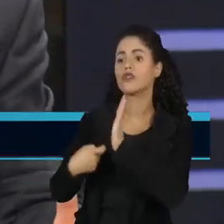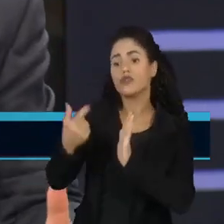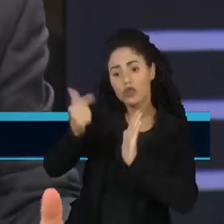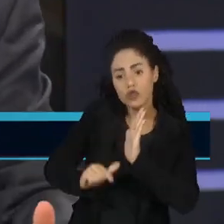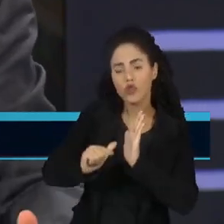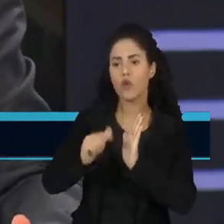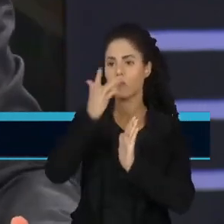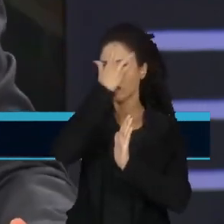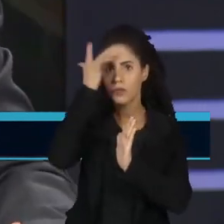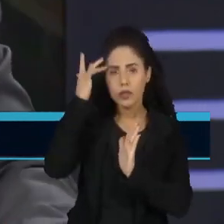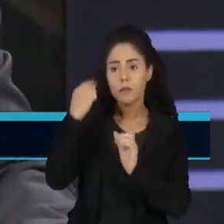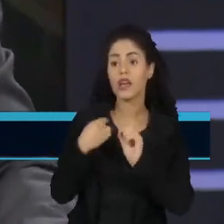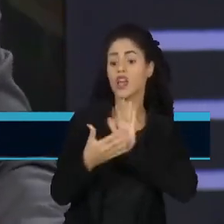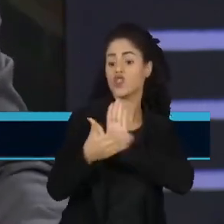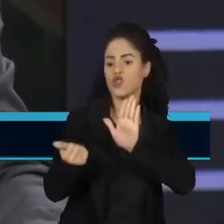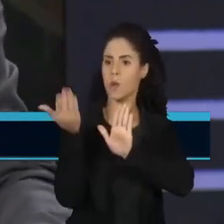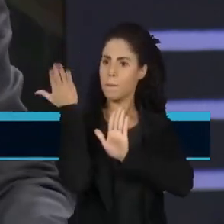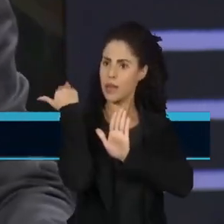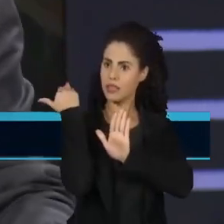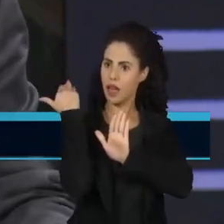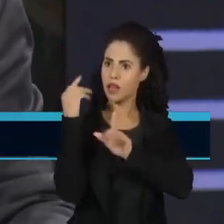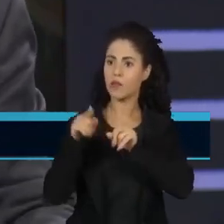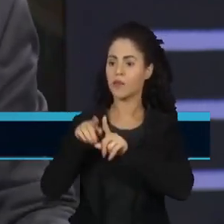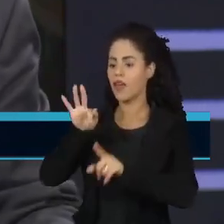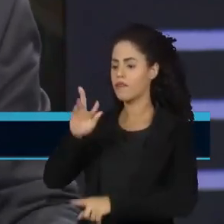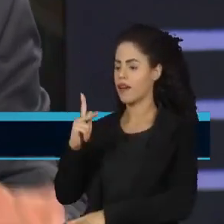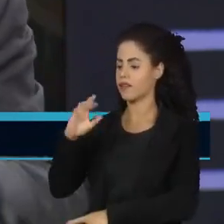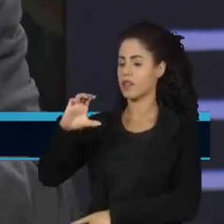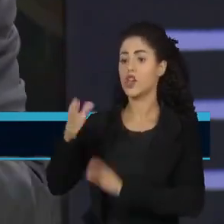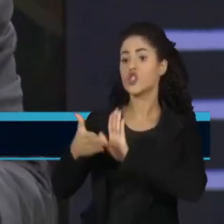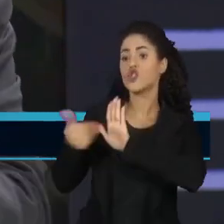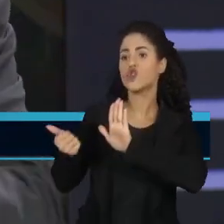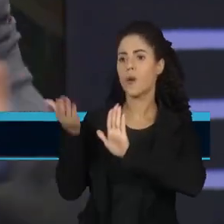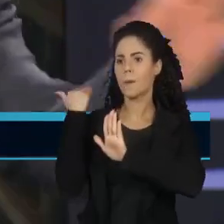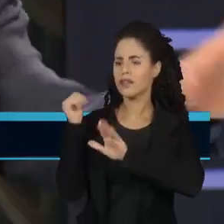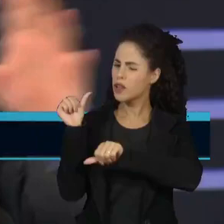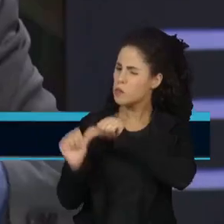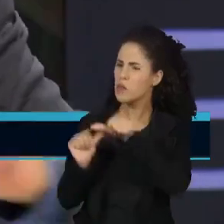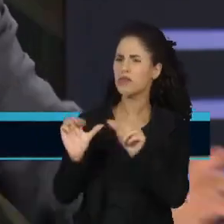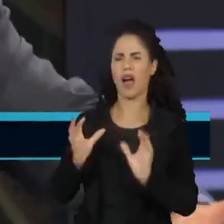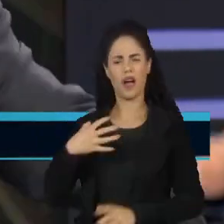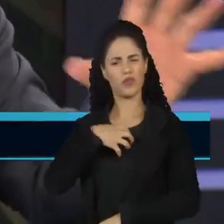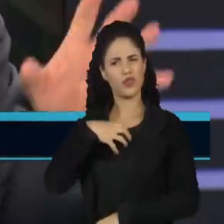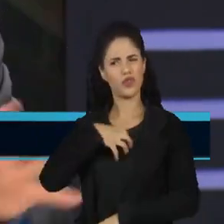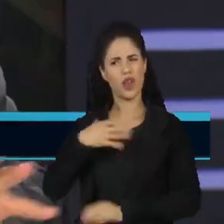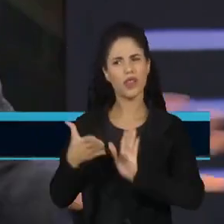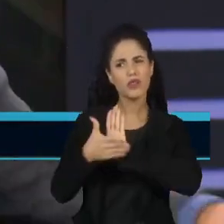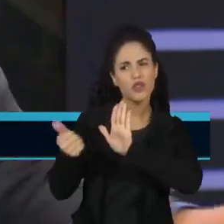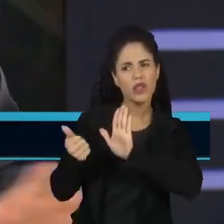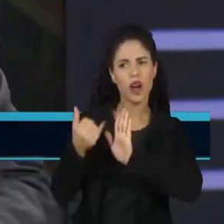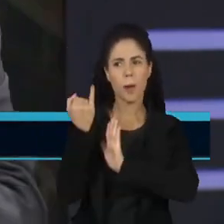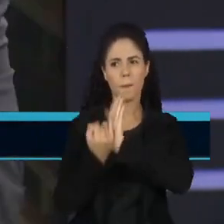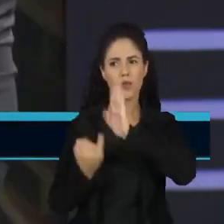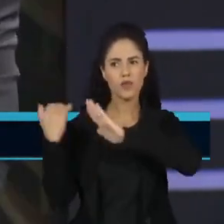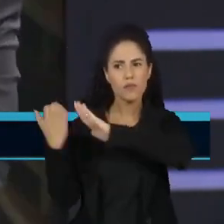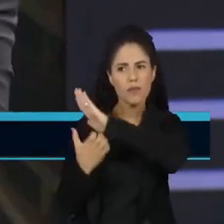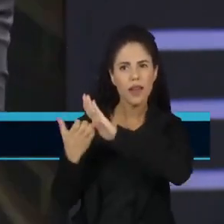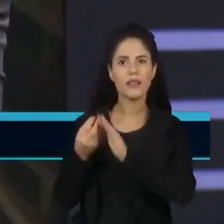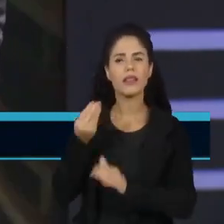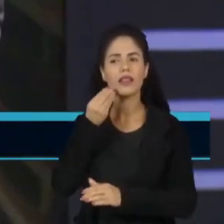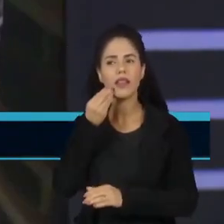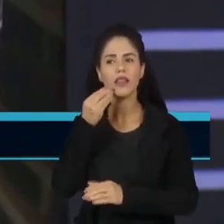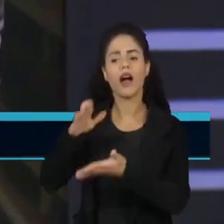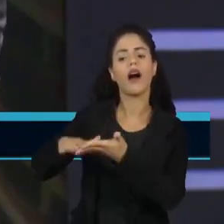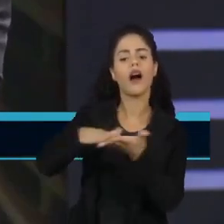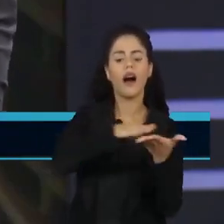taxação de dividendos que havia sido retirada pelo Fernando Henrique lá em 95 mudar um pouco tirar o imposto das empresas de renda tipo